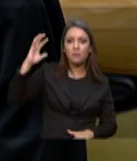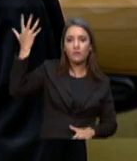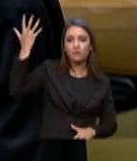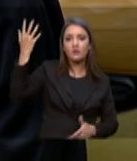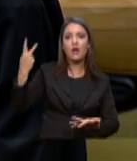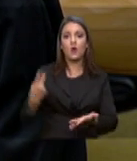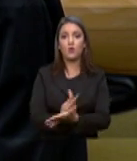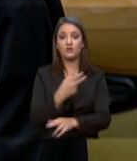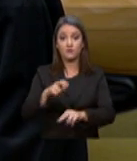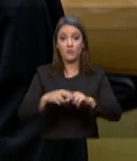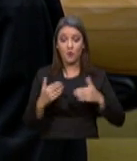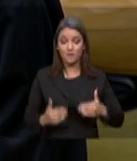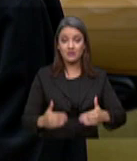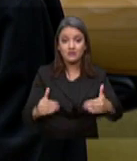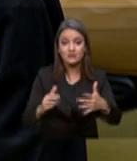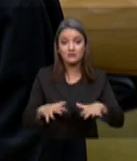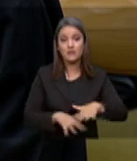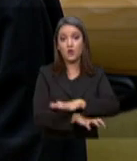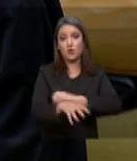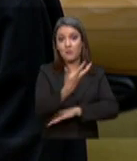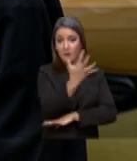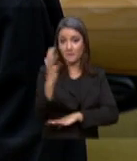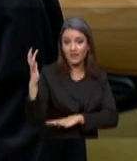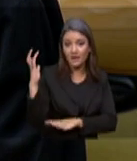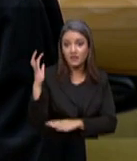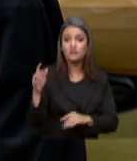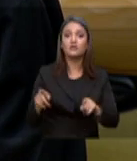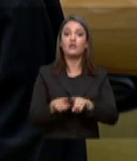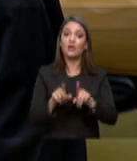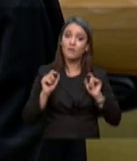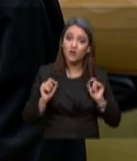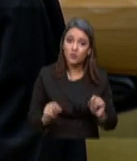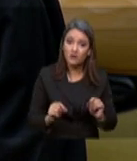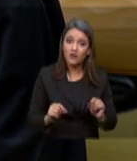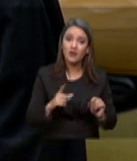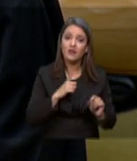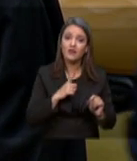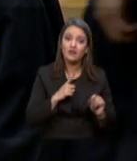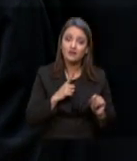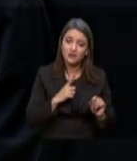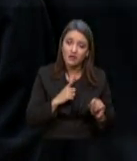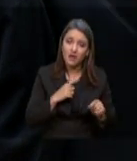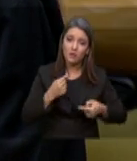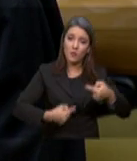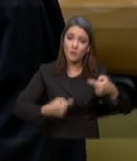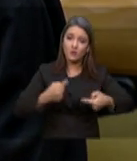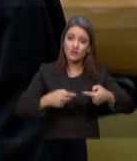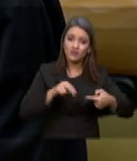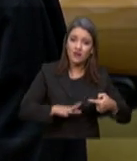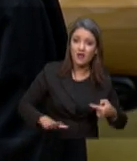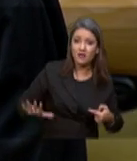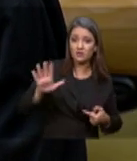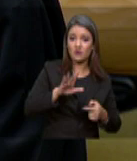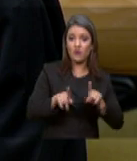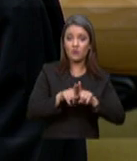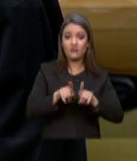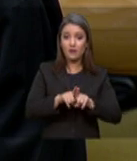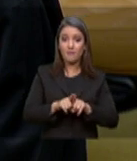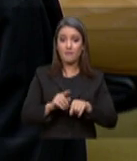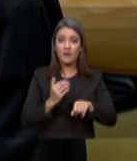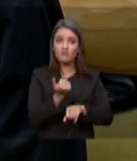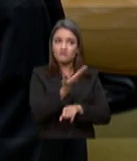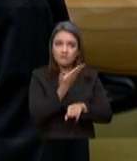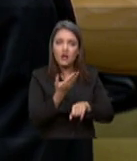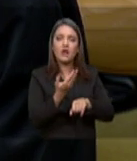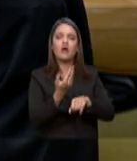Ministério do Meio Ambiente, bem como a condução da respectiva política nacional e as negociações internacionais